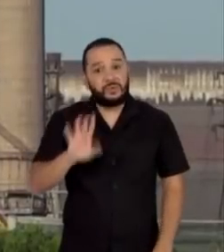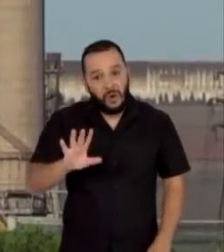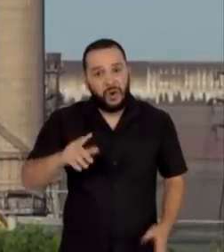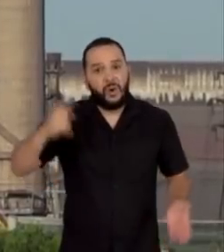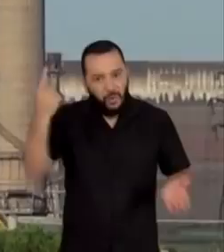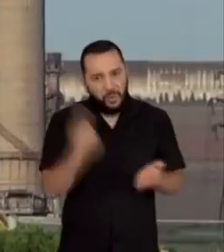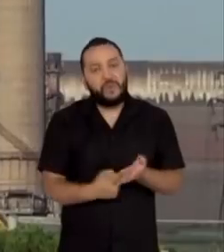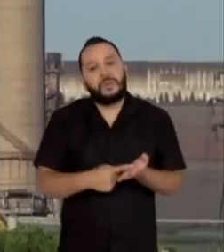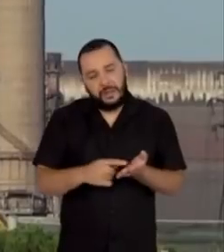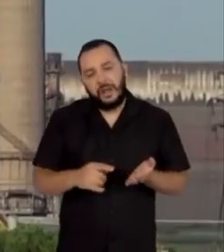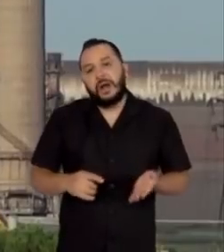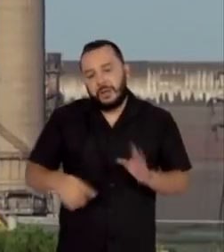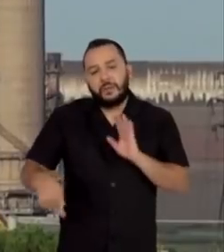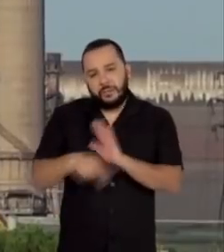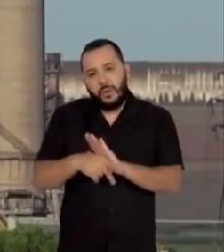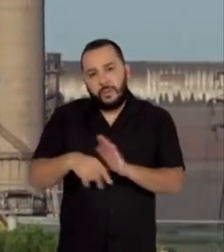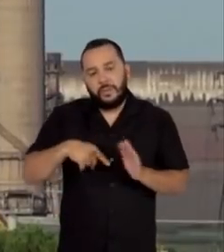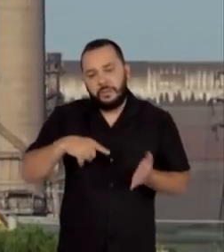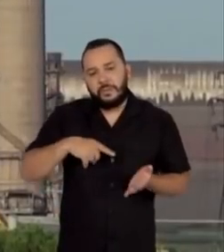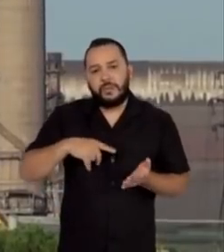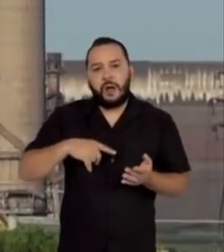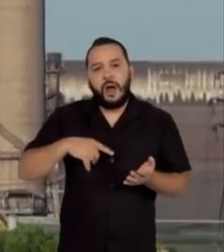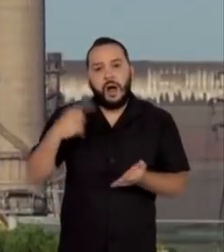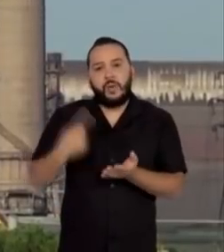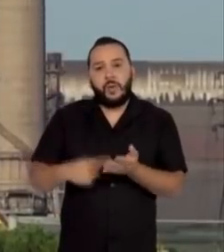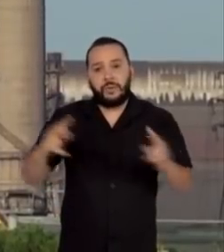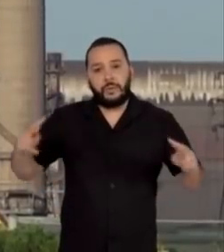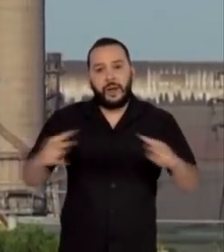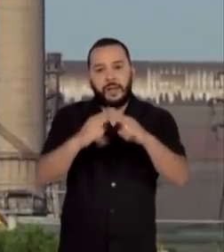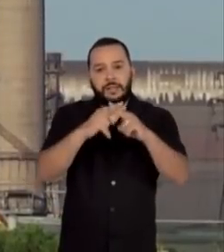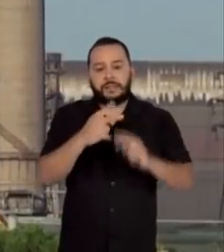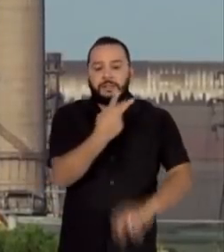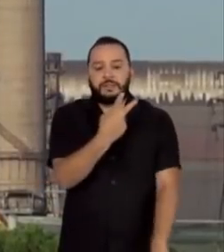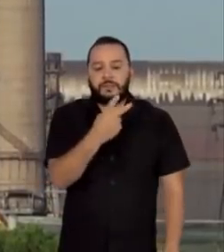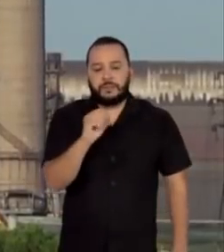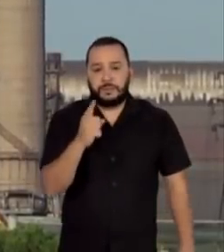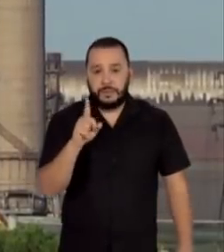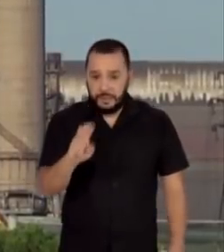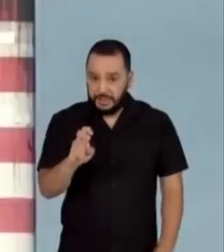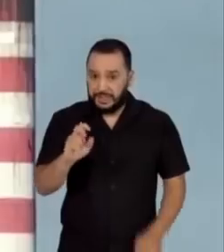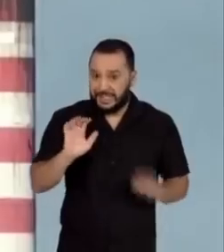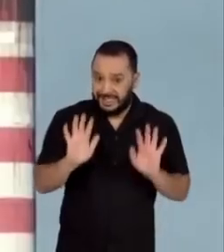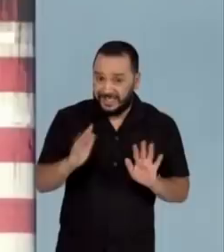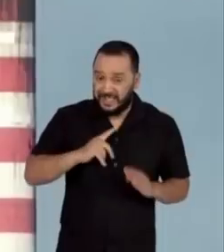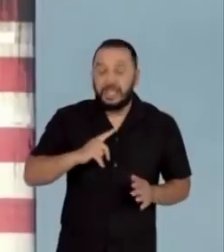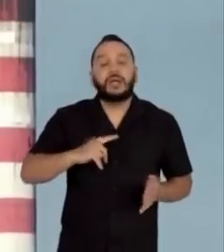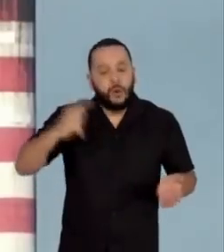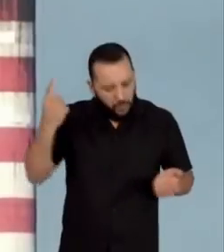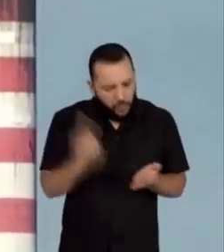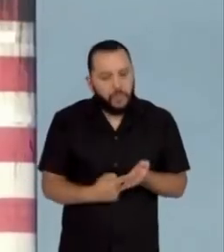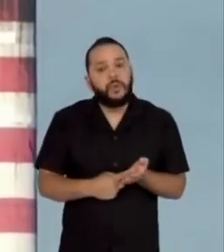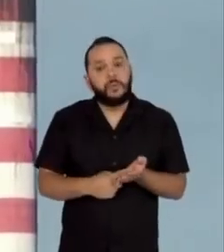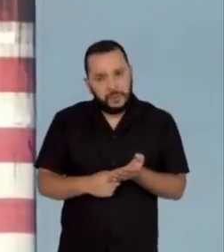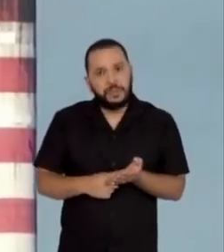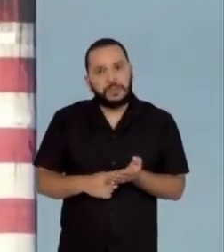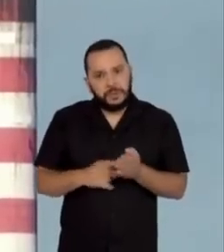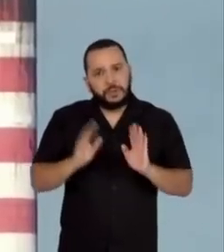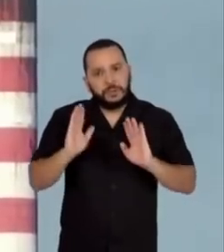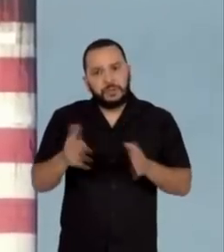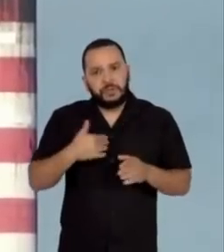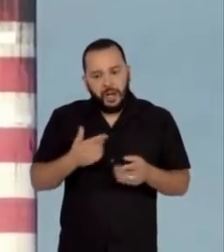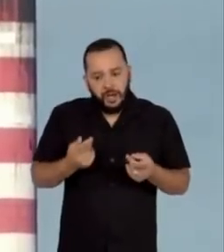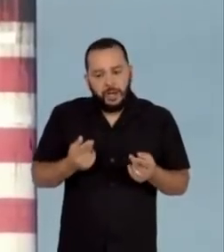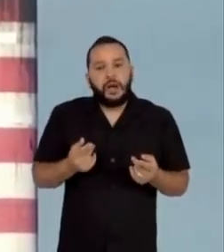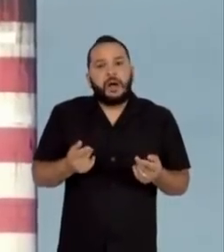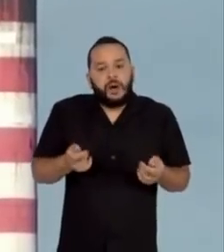no Acordo de Paris de 2015. O relatório mostrou que, se forem mantidos os compromissos atuais de corte de